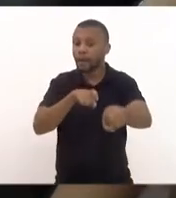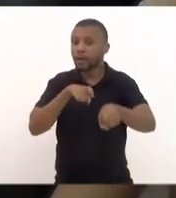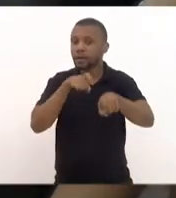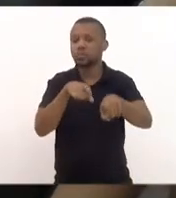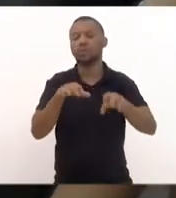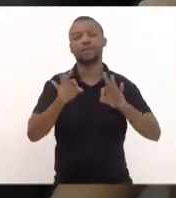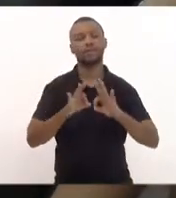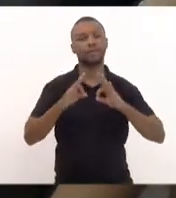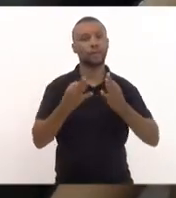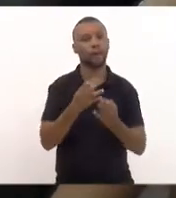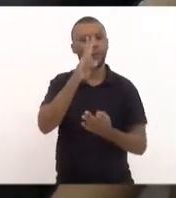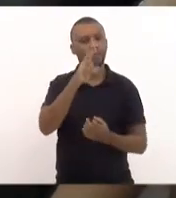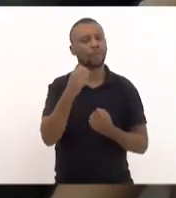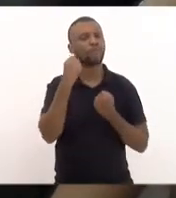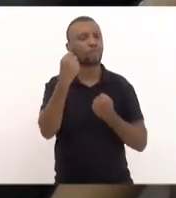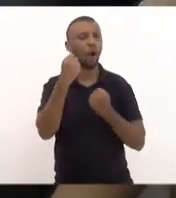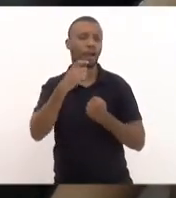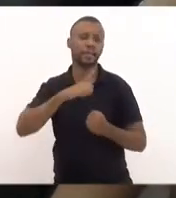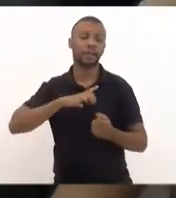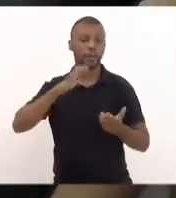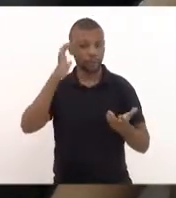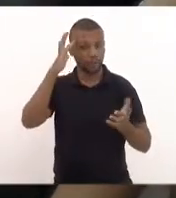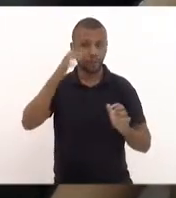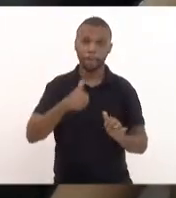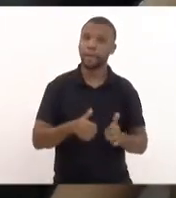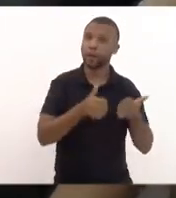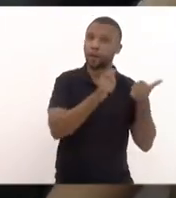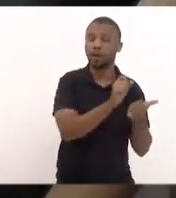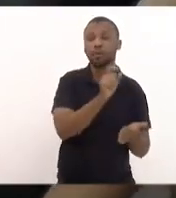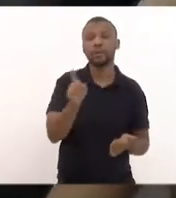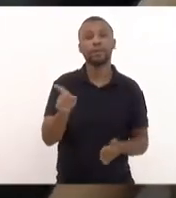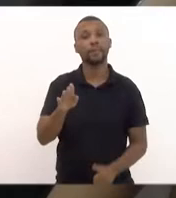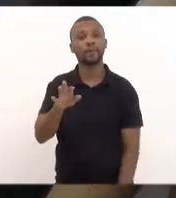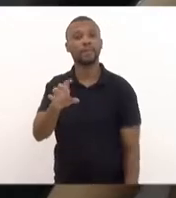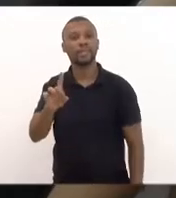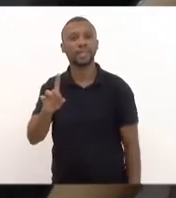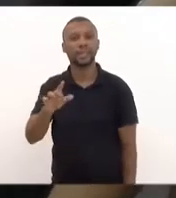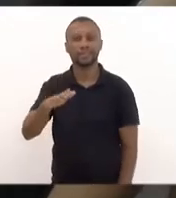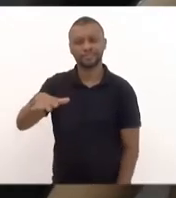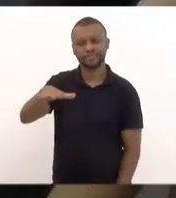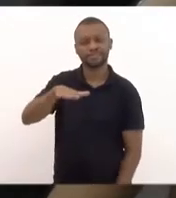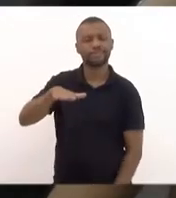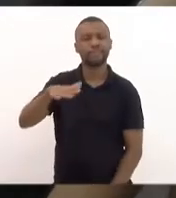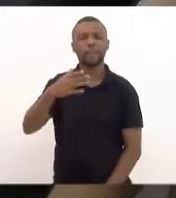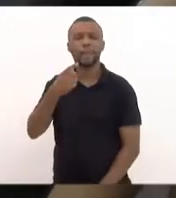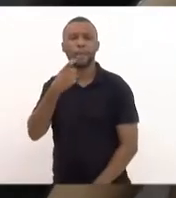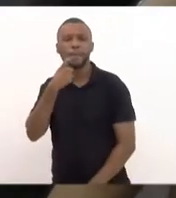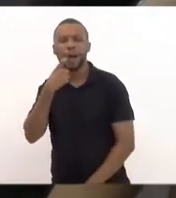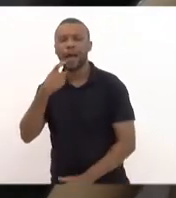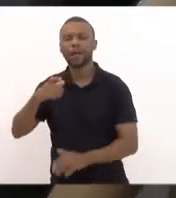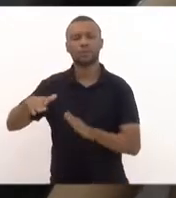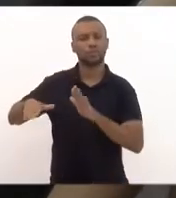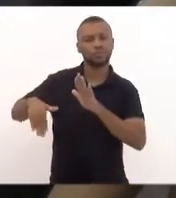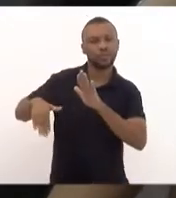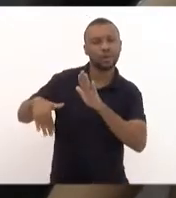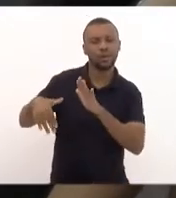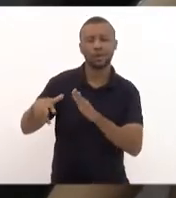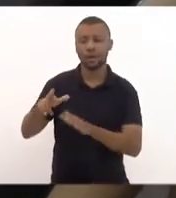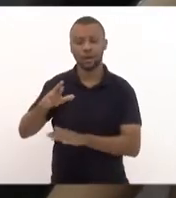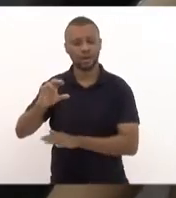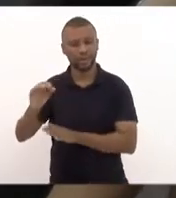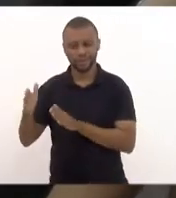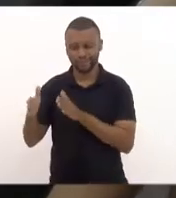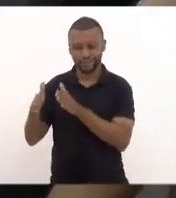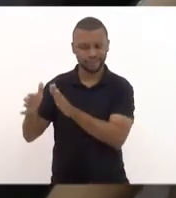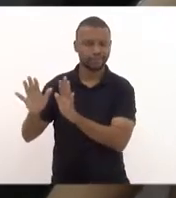que gera uma situação melhor do que a da Baixada Litorânea. Né? Bom, mas voltando então aqui para a nossa querida